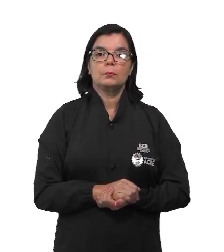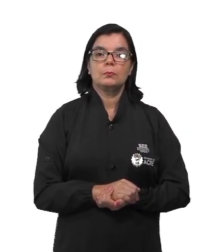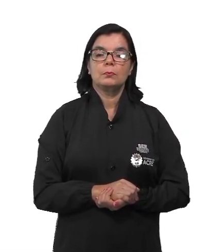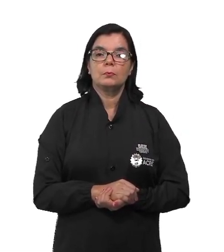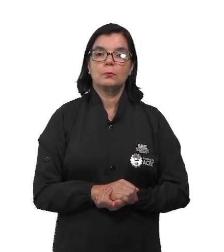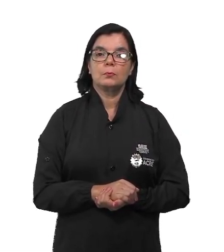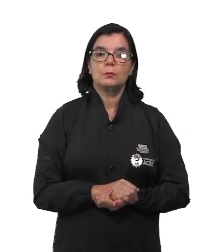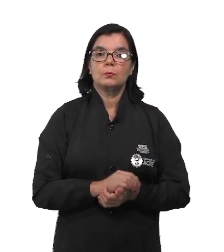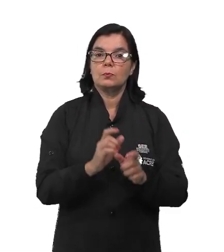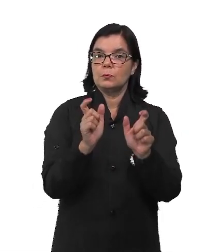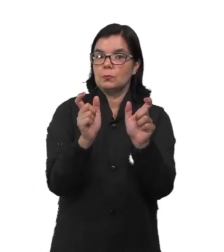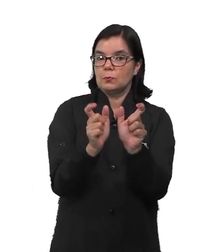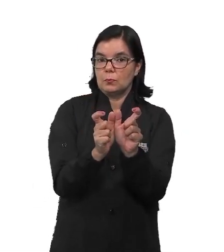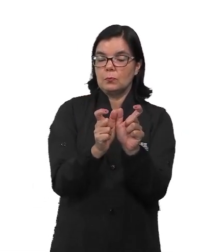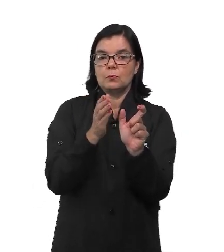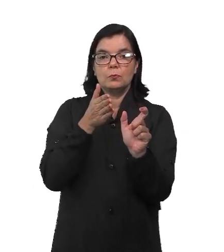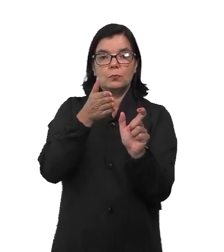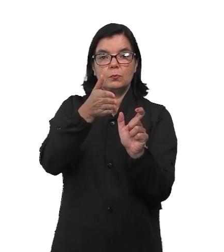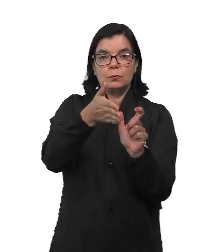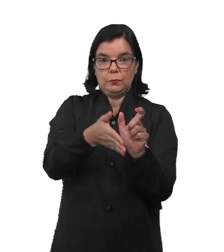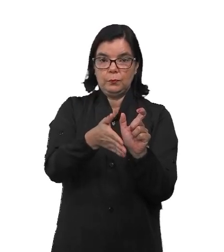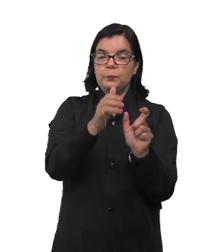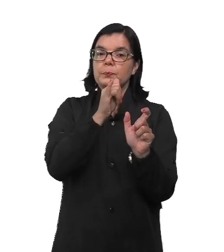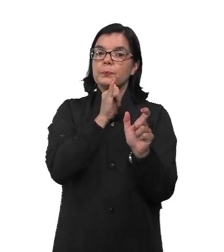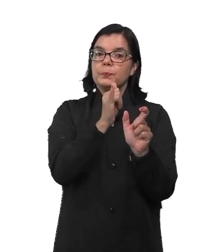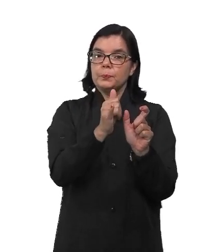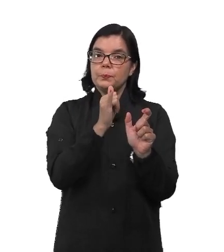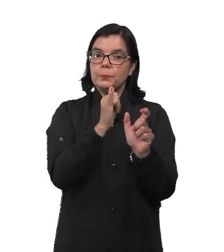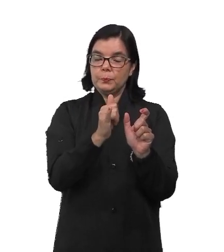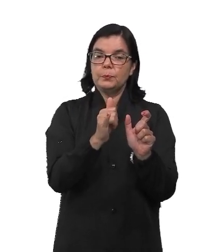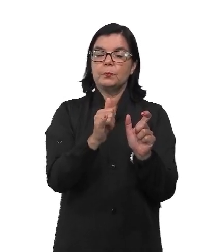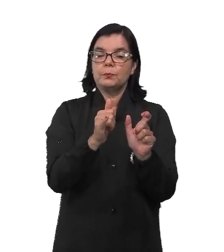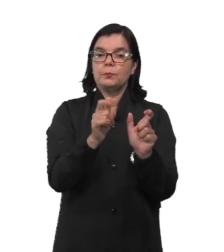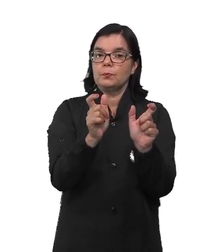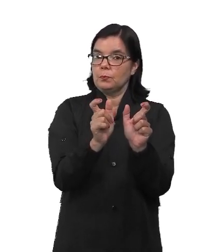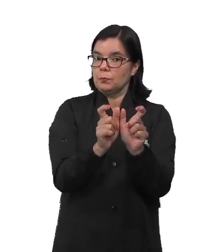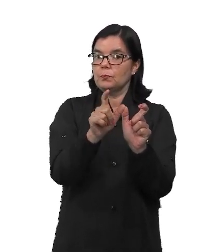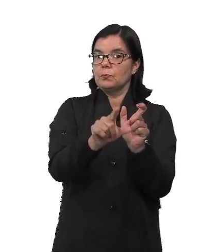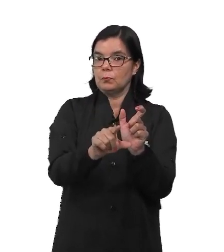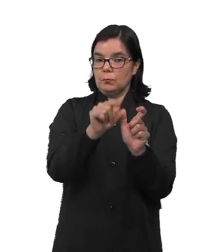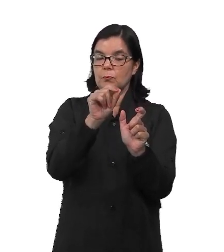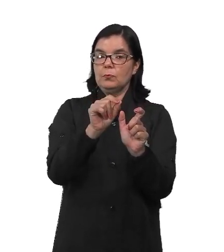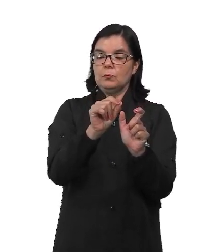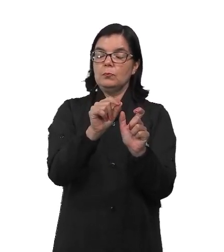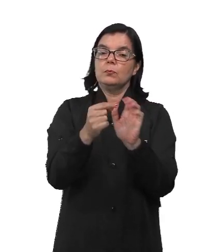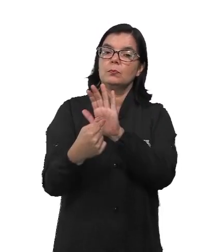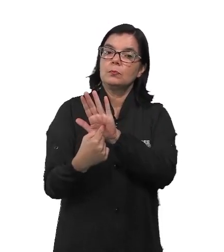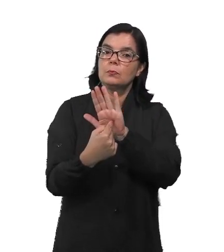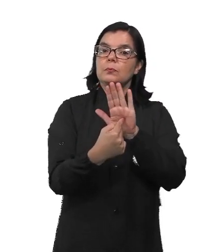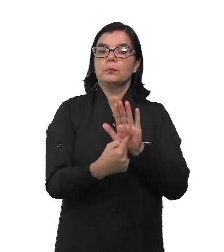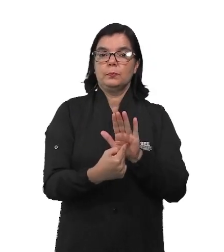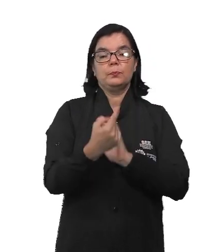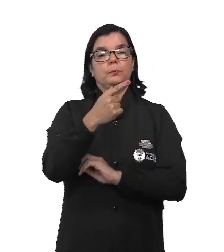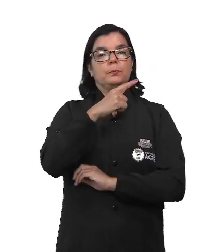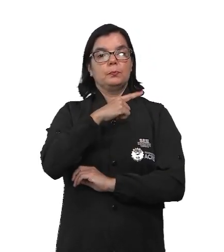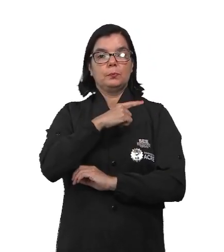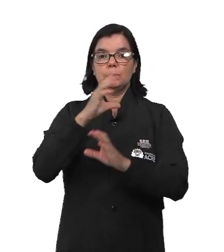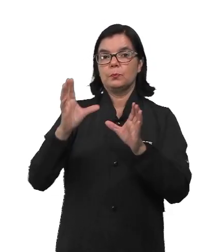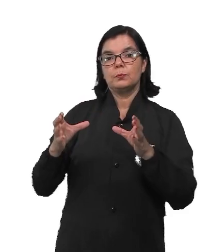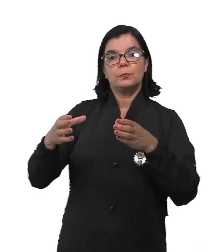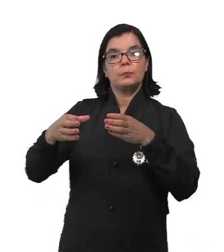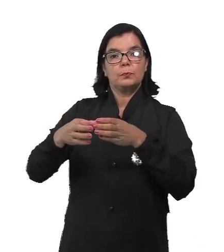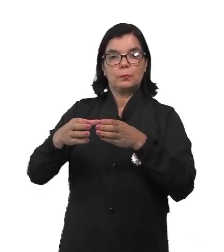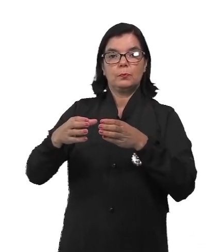o centro do conjunto de dados, ela é indicada quando nós temos um conjunto de